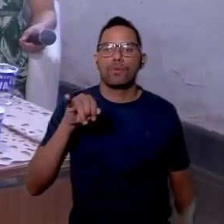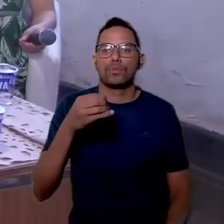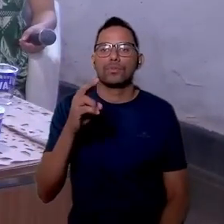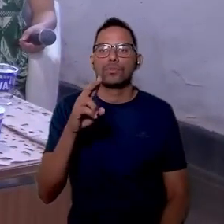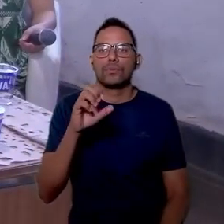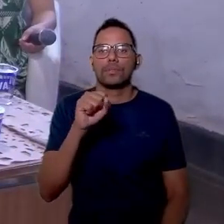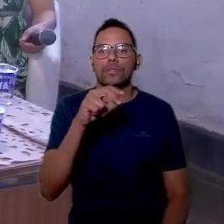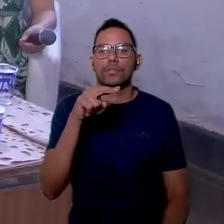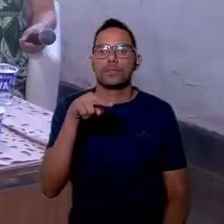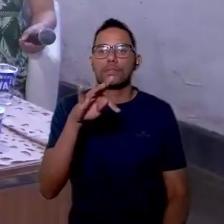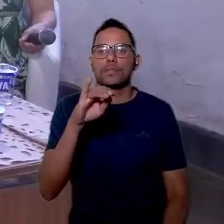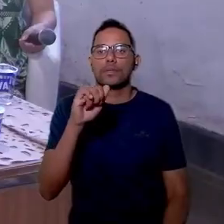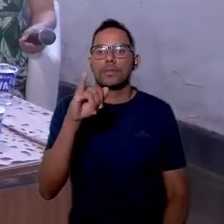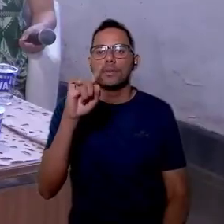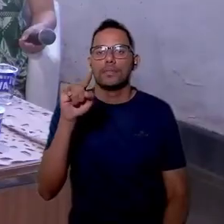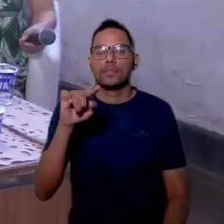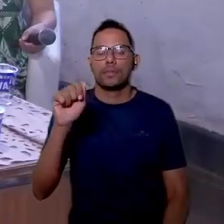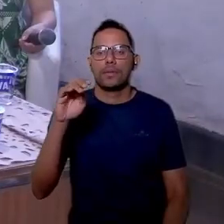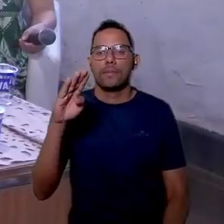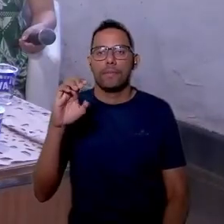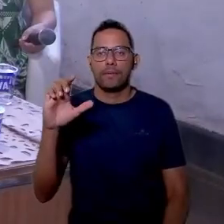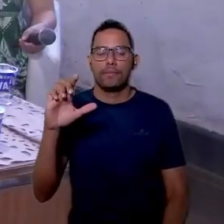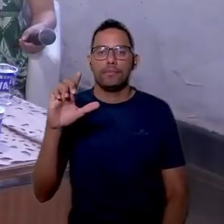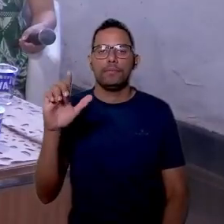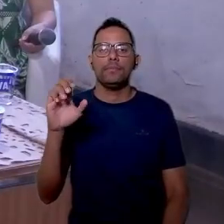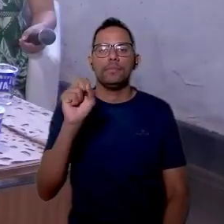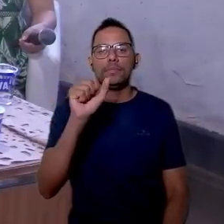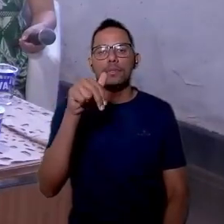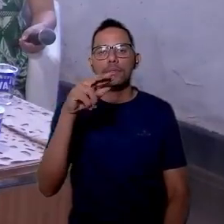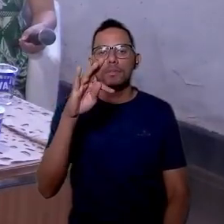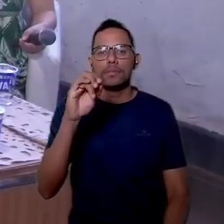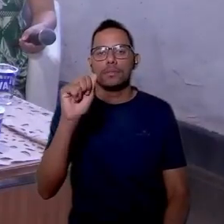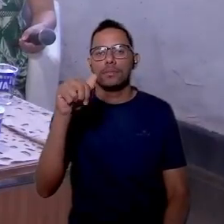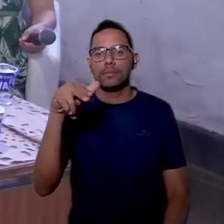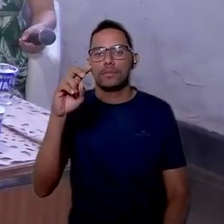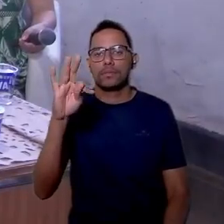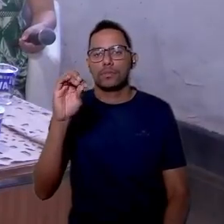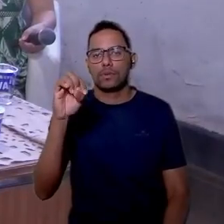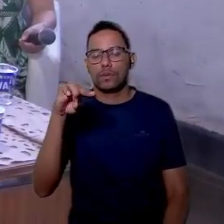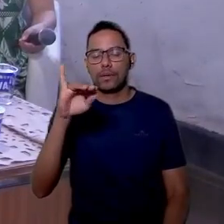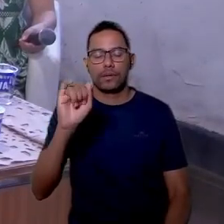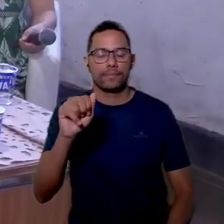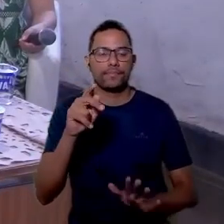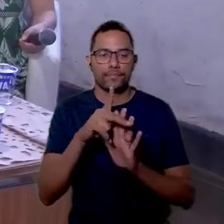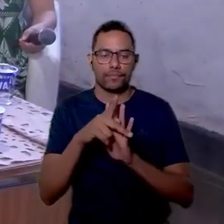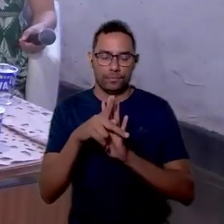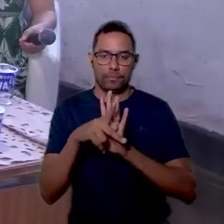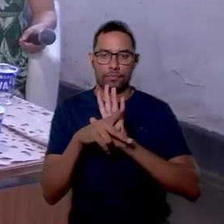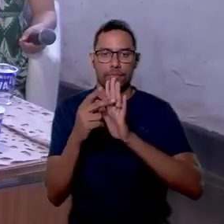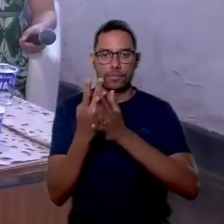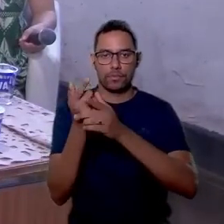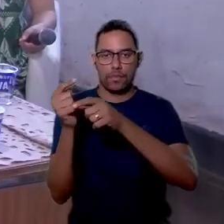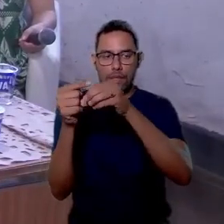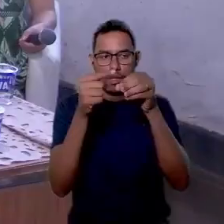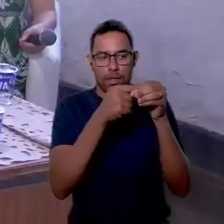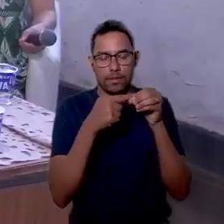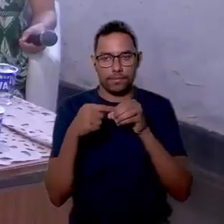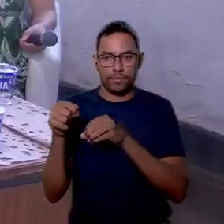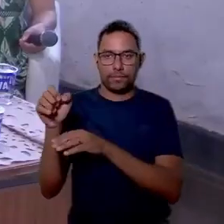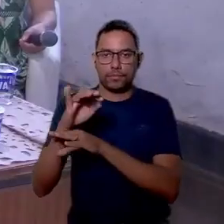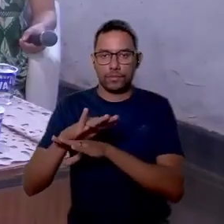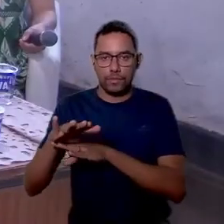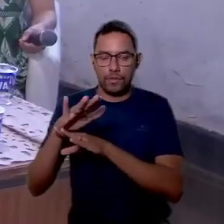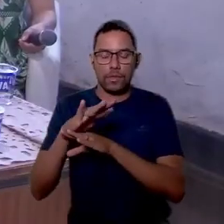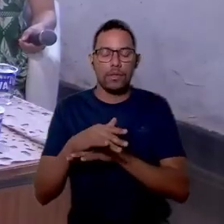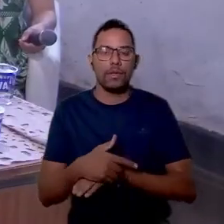Isabel do Pará, Santo Antônio do Pará e São Francisco do Pará. Um projeto só circula por essas cidades. Um projeto